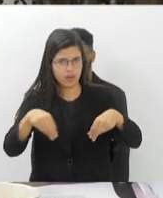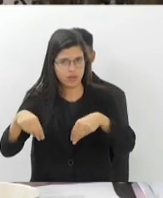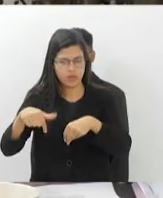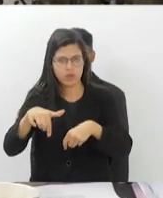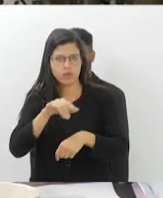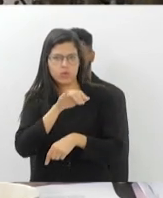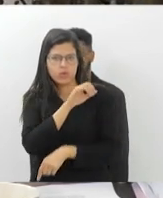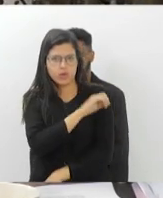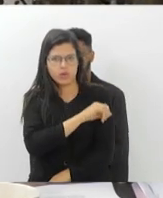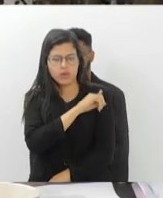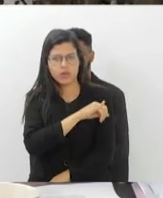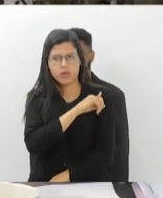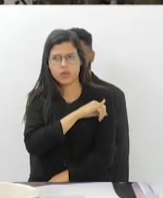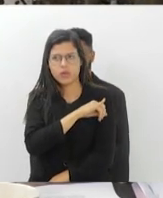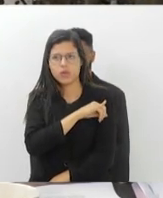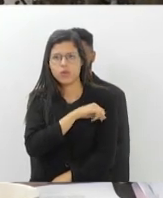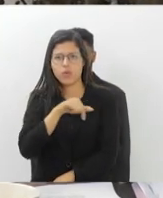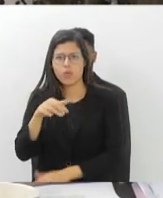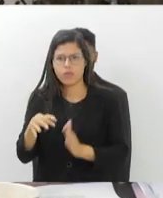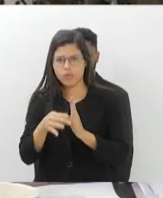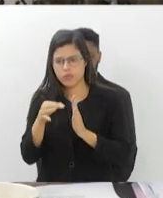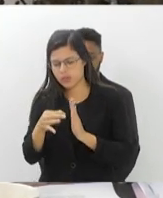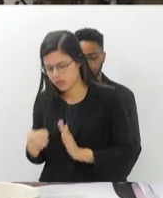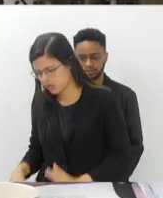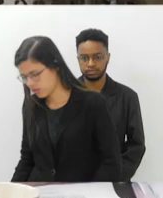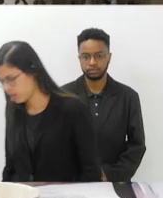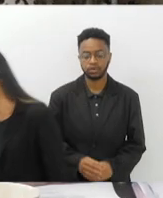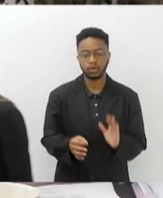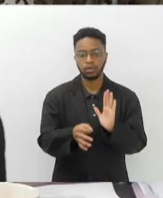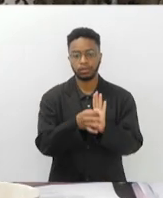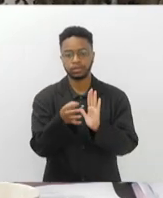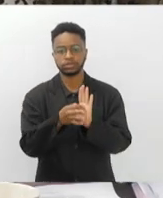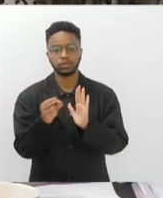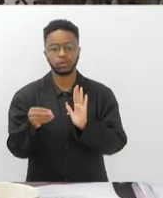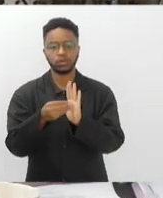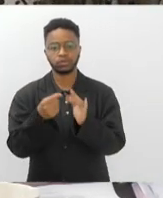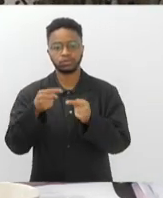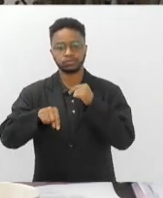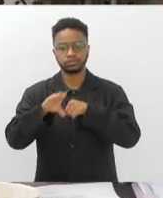deputado Rodrigo Amorim é pela inconstitucionalidade. Em discussão.